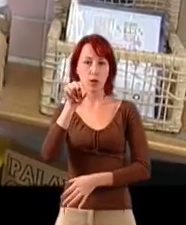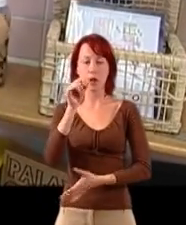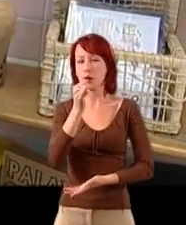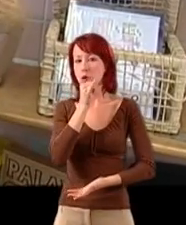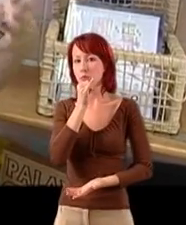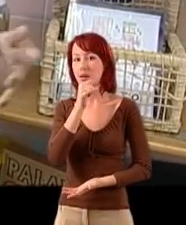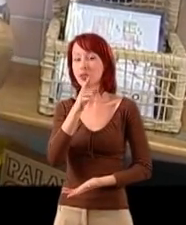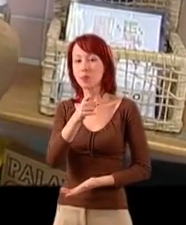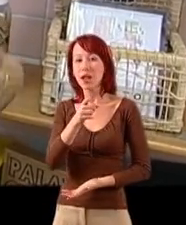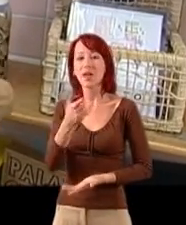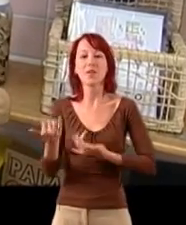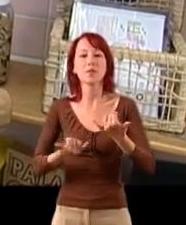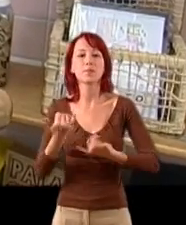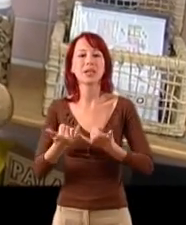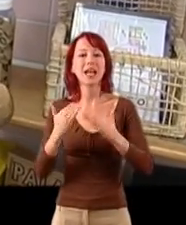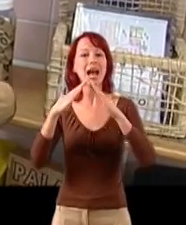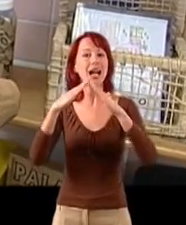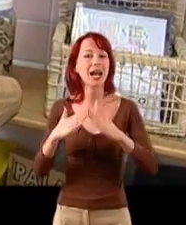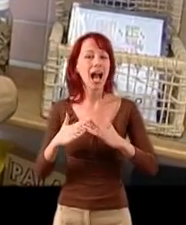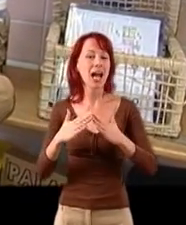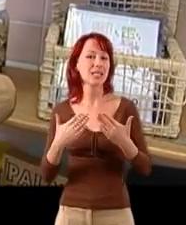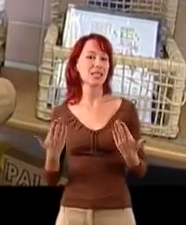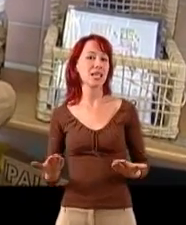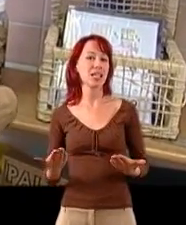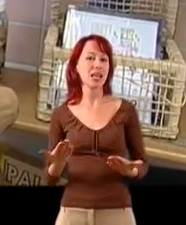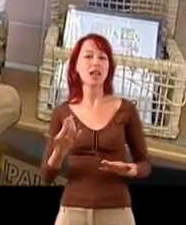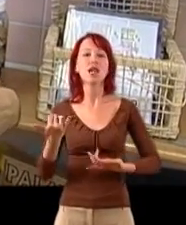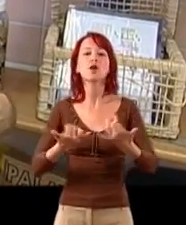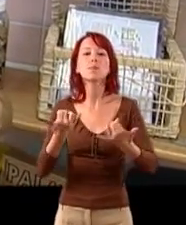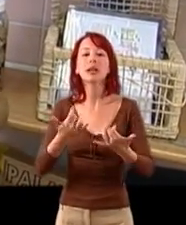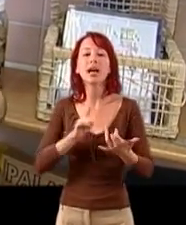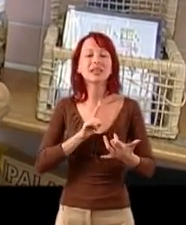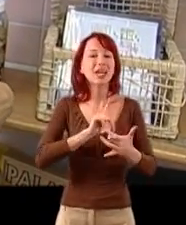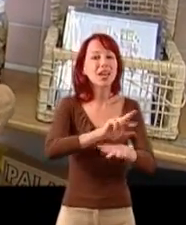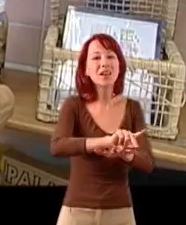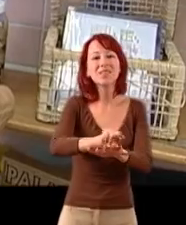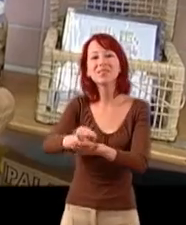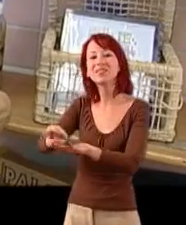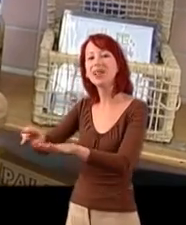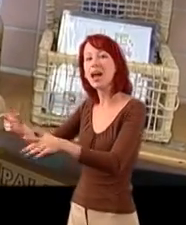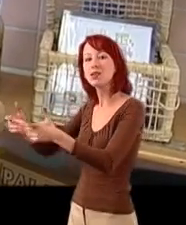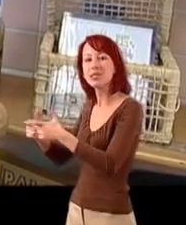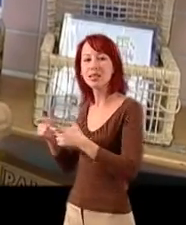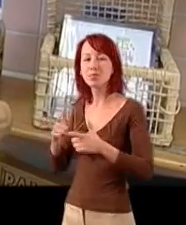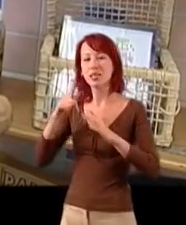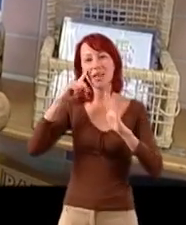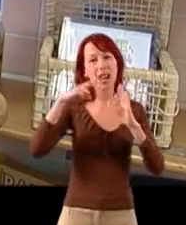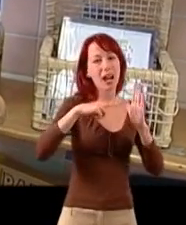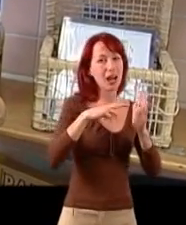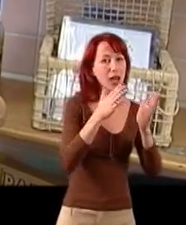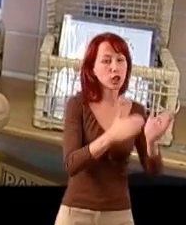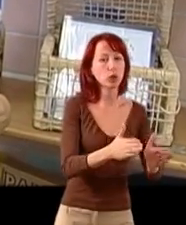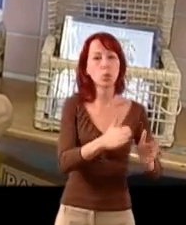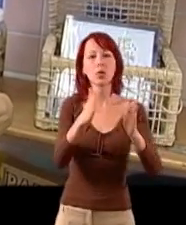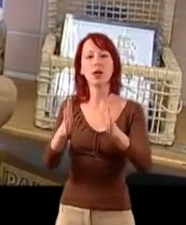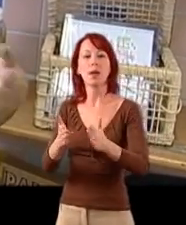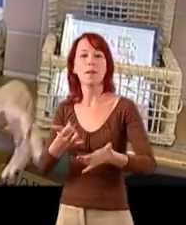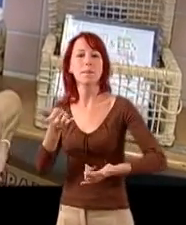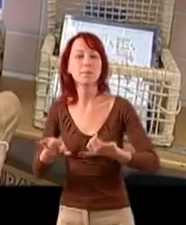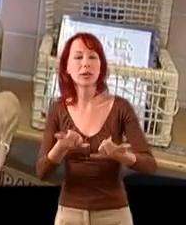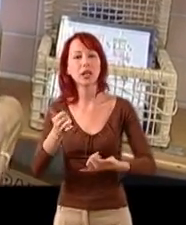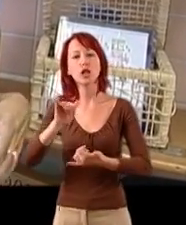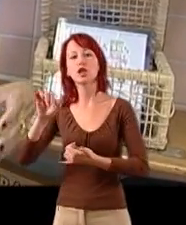Então, na hora do momento da casinha, do momento dos espaços de aprendizagem, que tem o cantinho da leitura, tem o cantinho